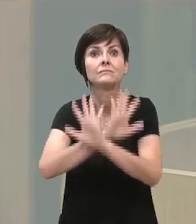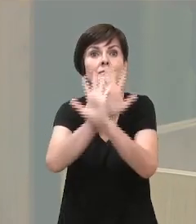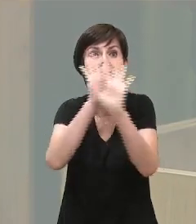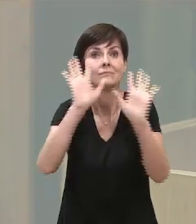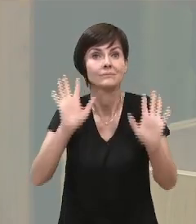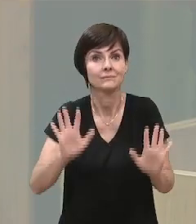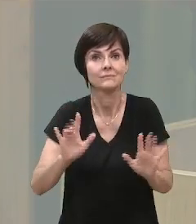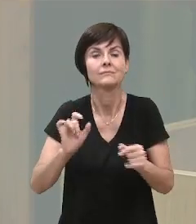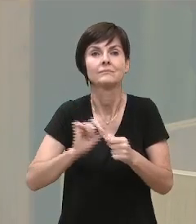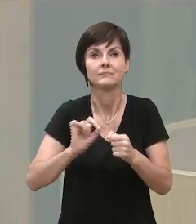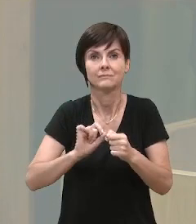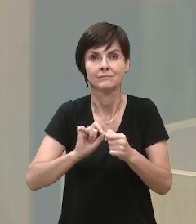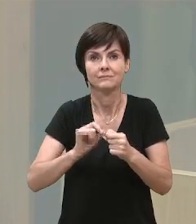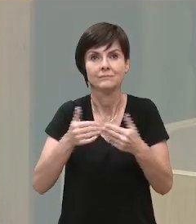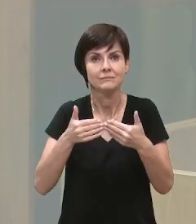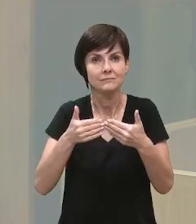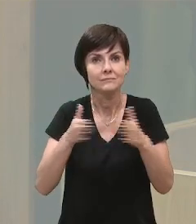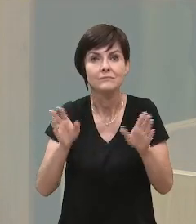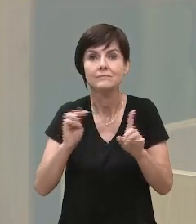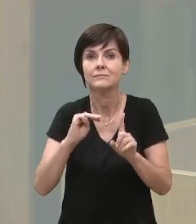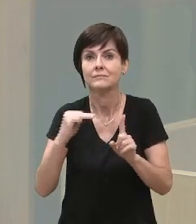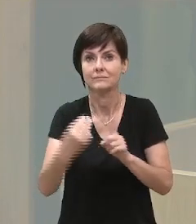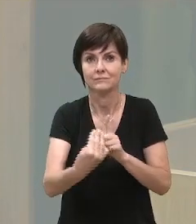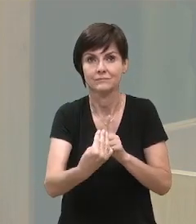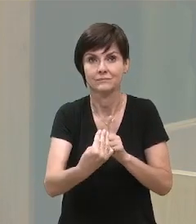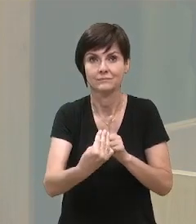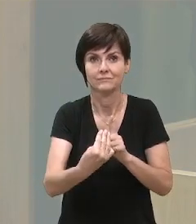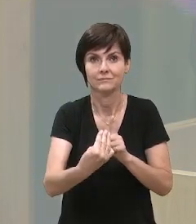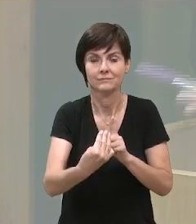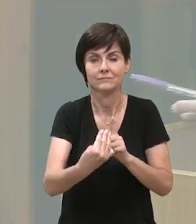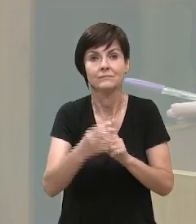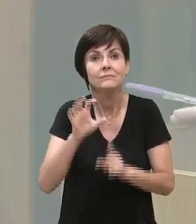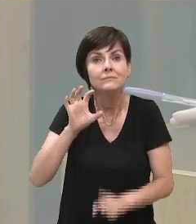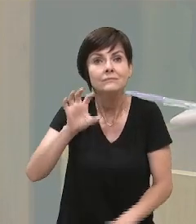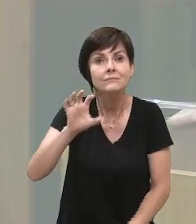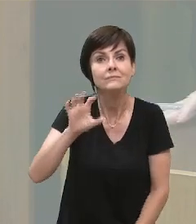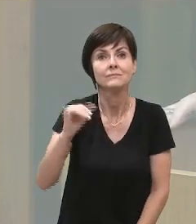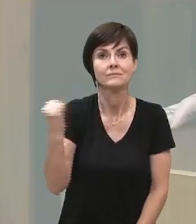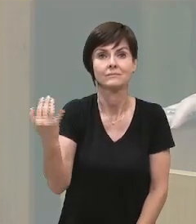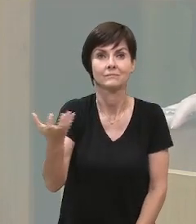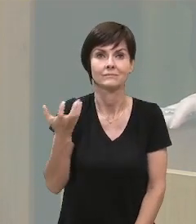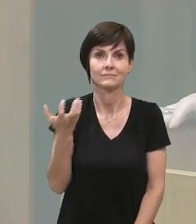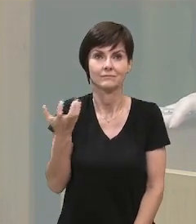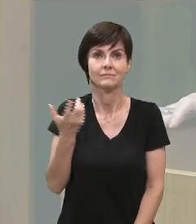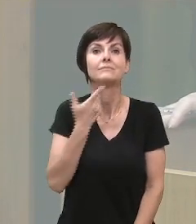transparente, fazer a abertura de mercado. É isso que nós queremos, esse é